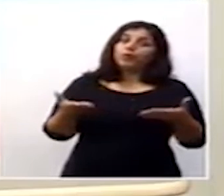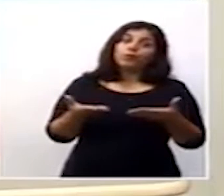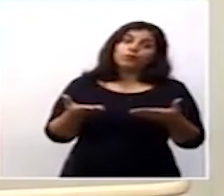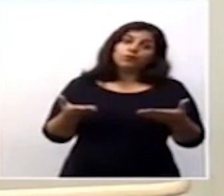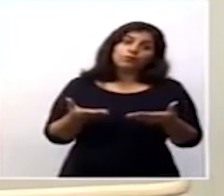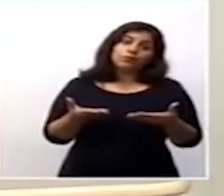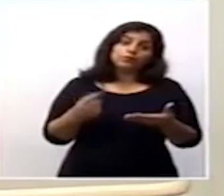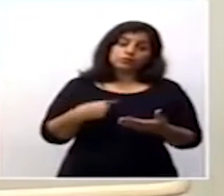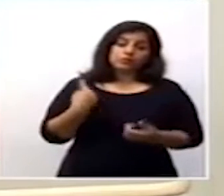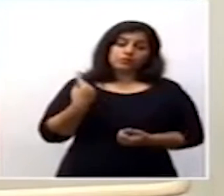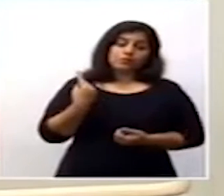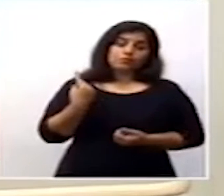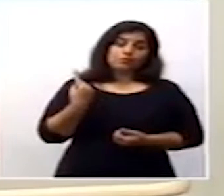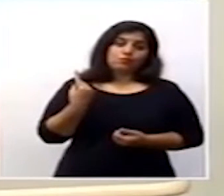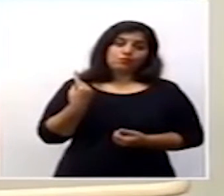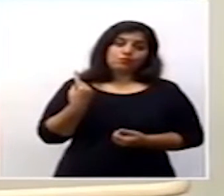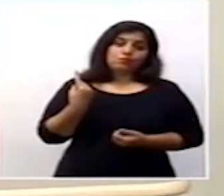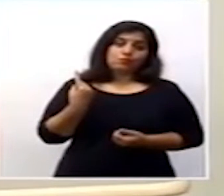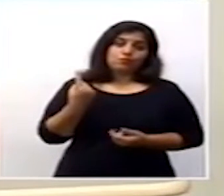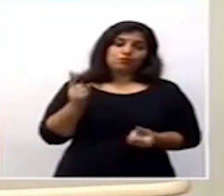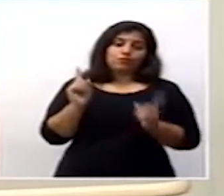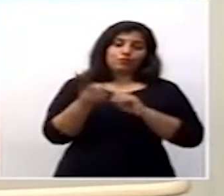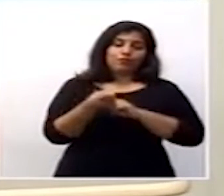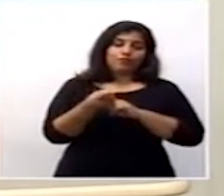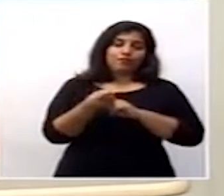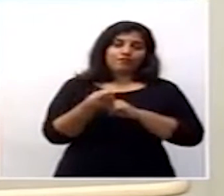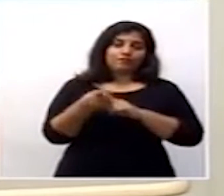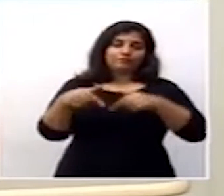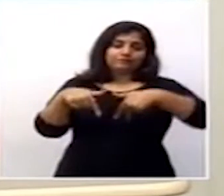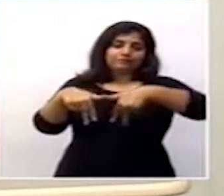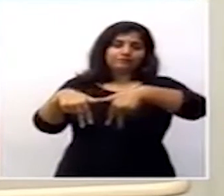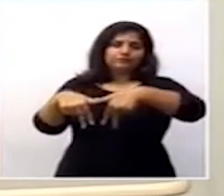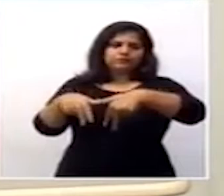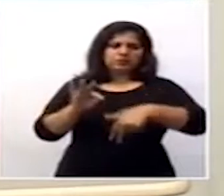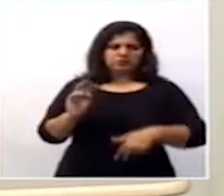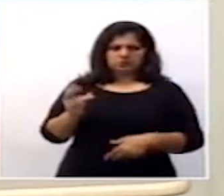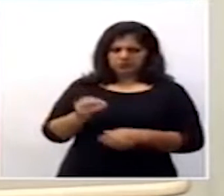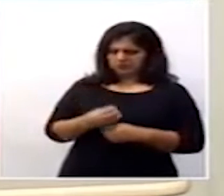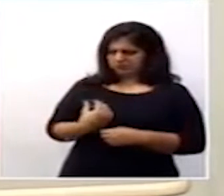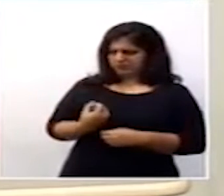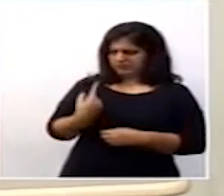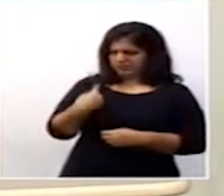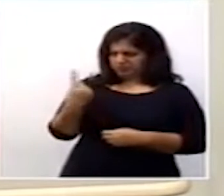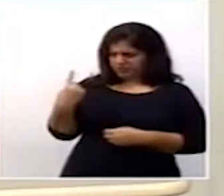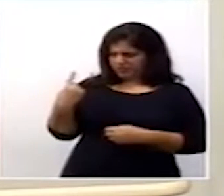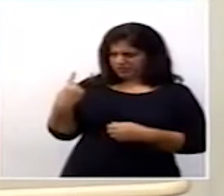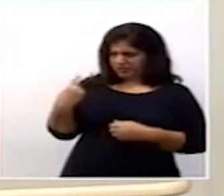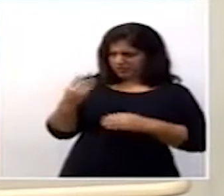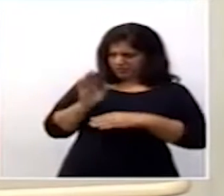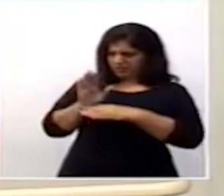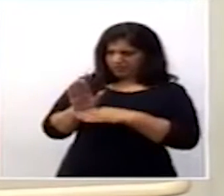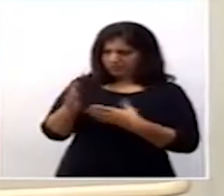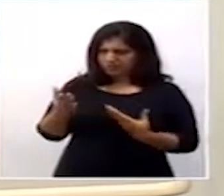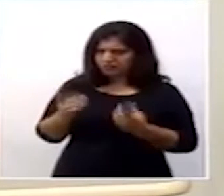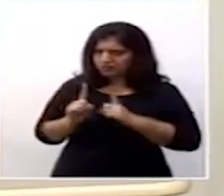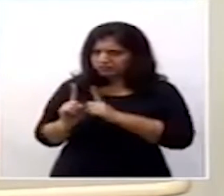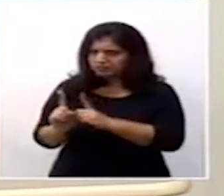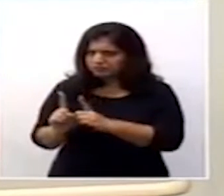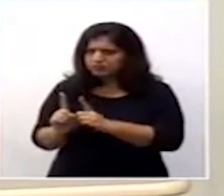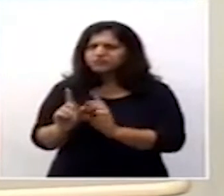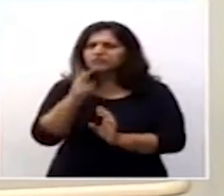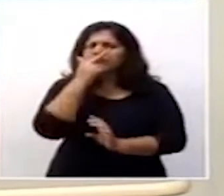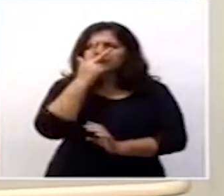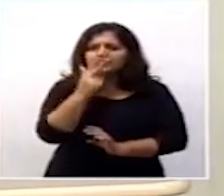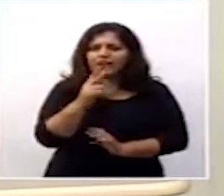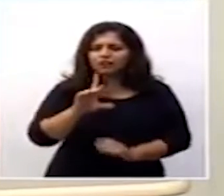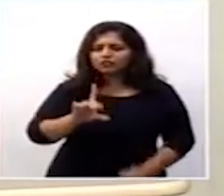hoje sou eu que vou guiar o caminho. Tonho achou muito estranho. Aí eu pergunto para vocês, será que